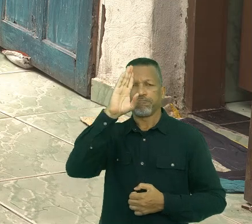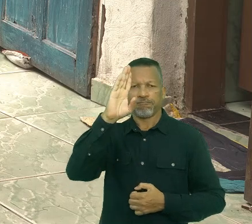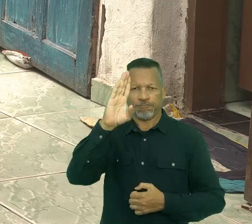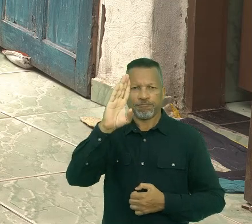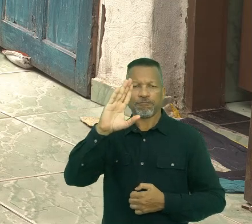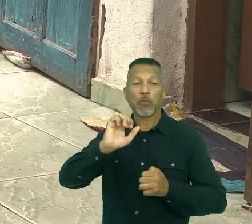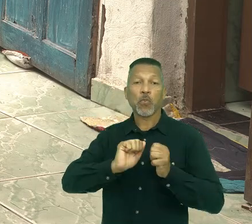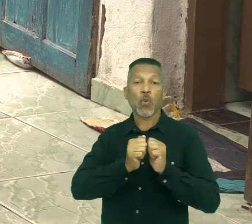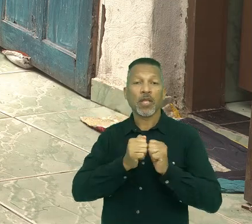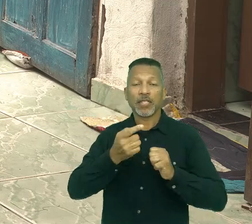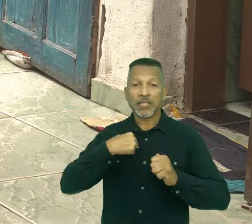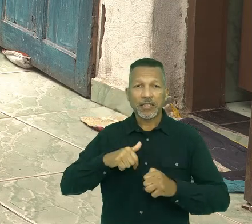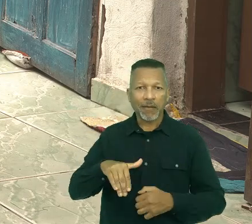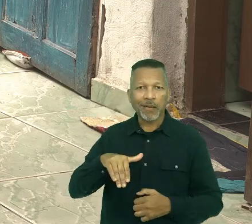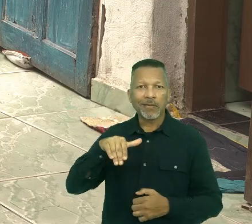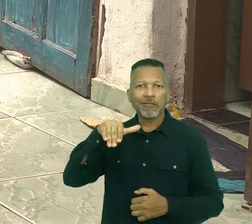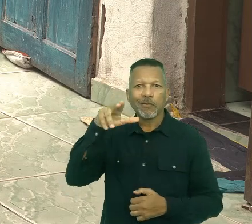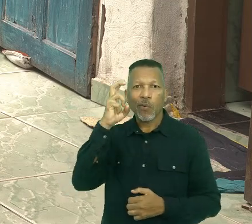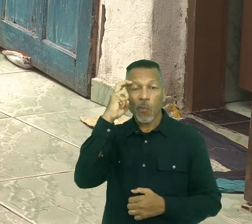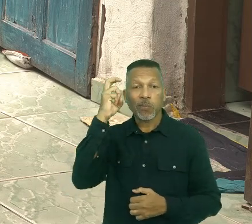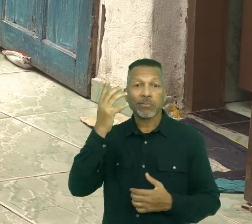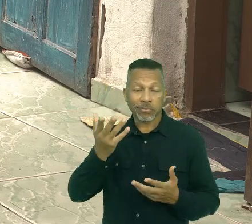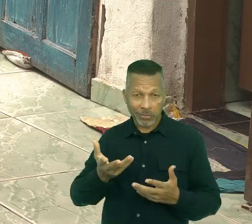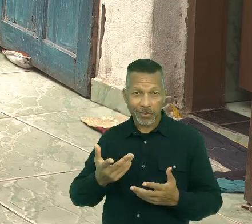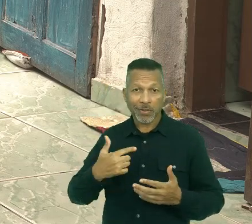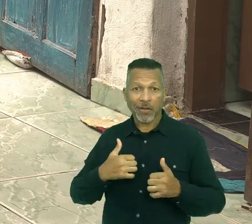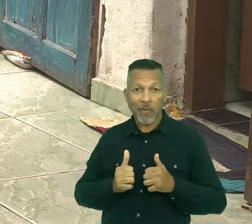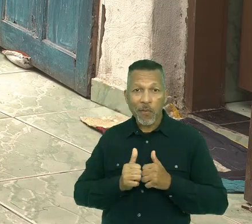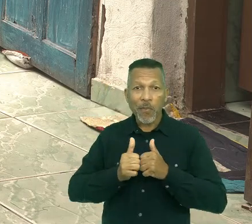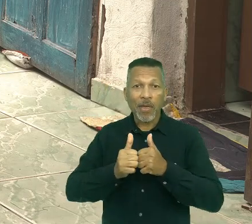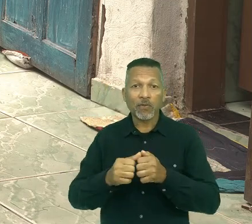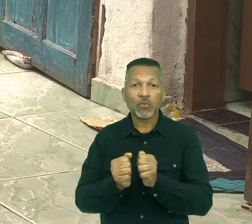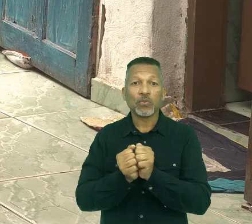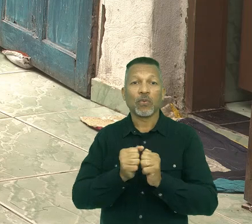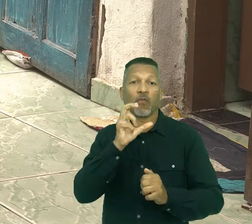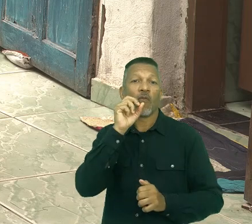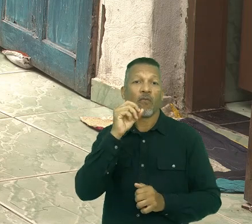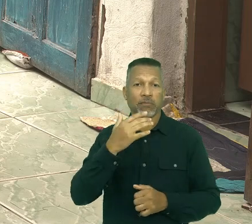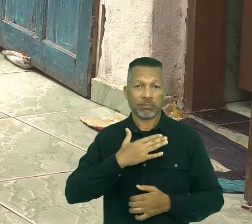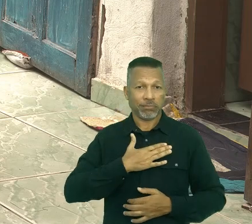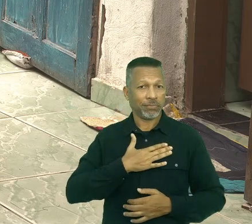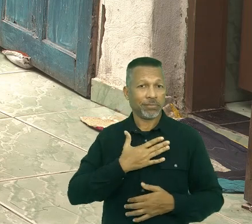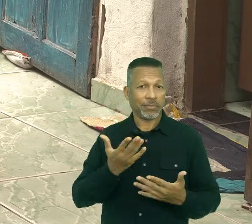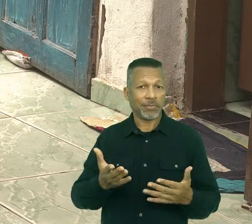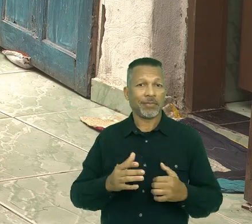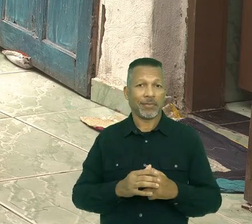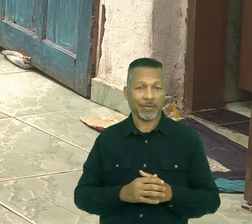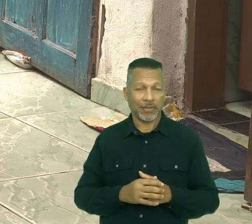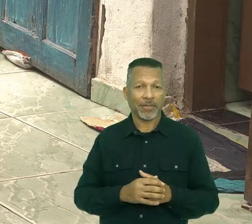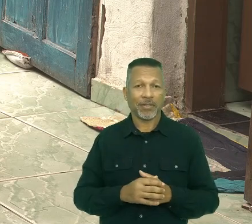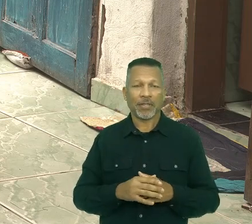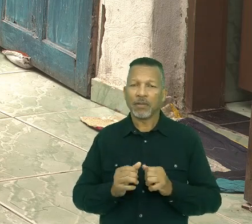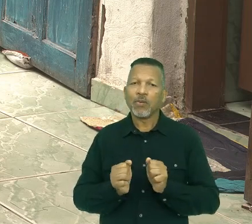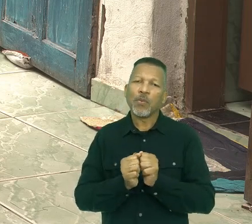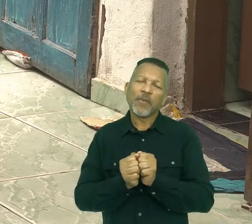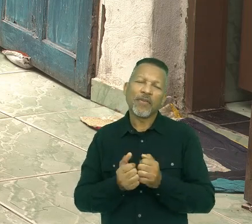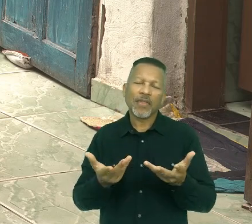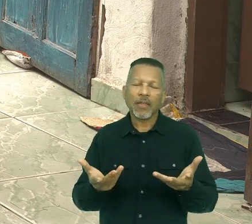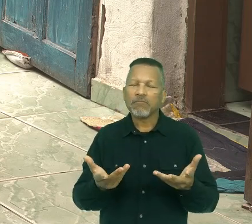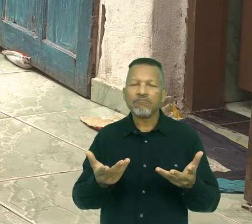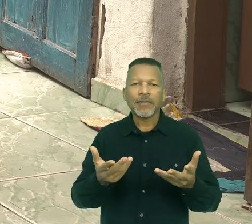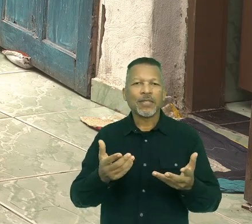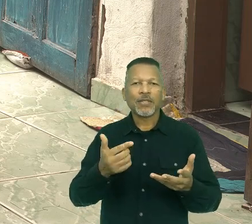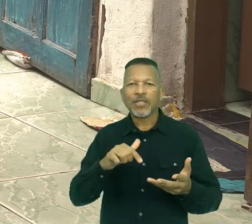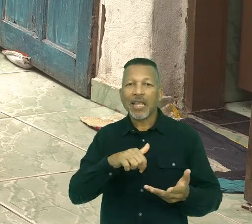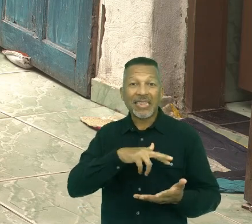a gente cresceu, né, nessa cultura, acompanhar meu avô. Eu acompanhava assim, mas eu não